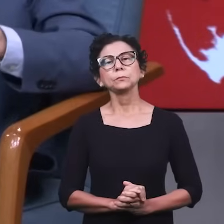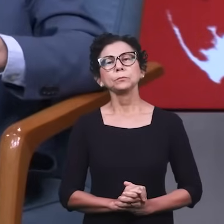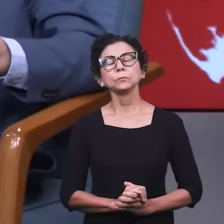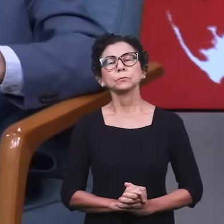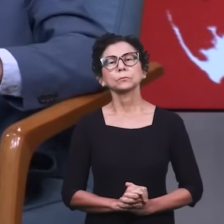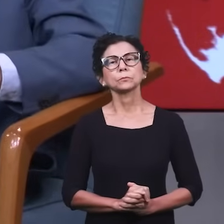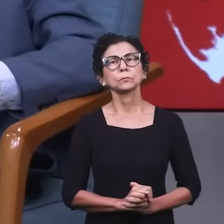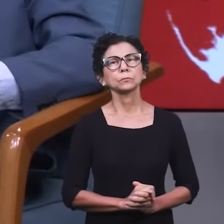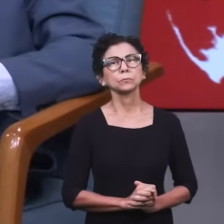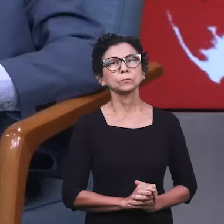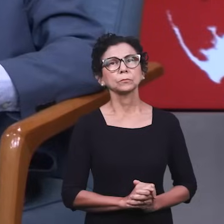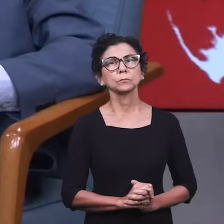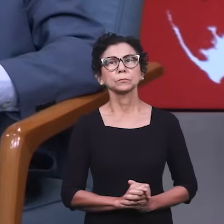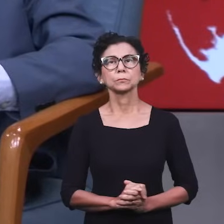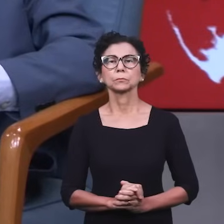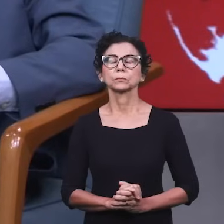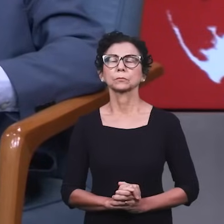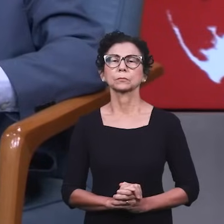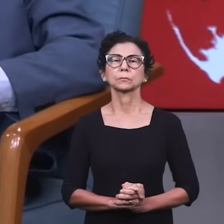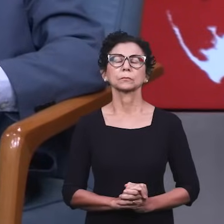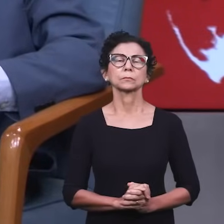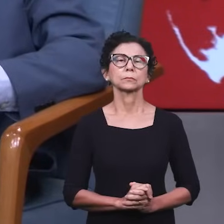fala como a igreja